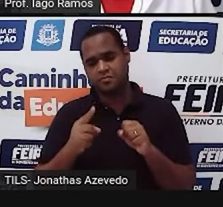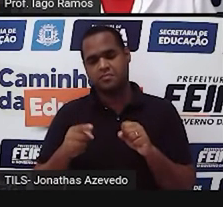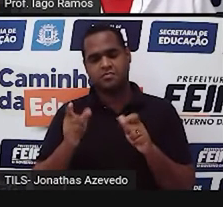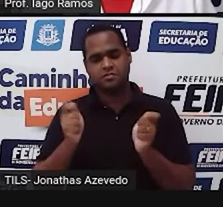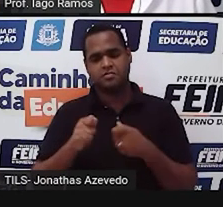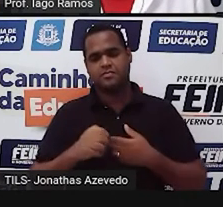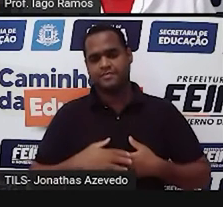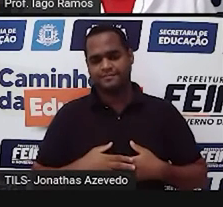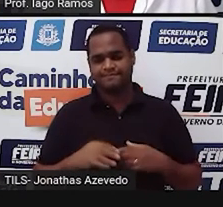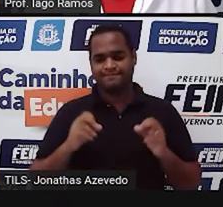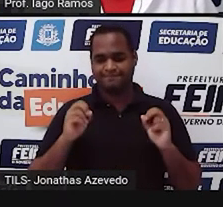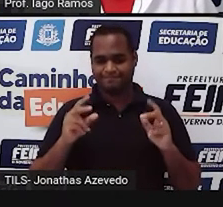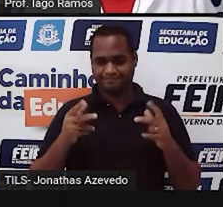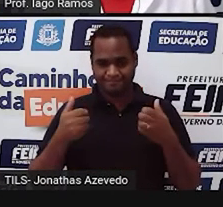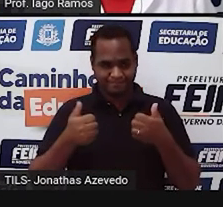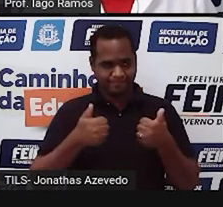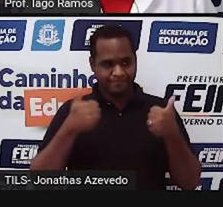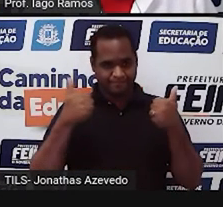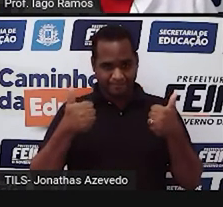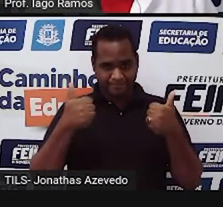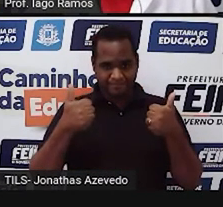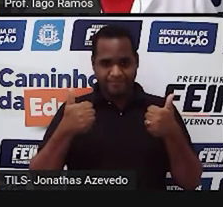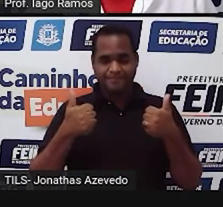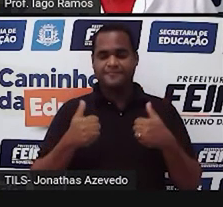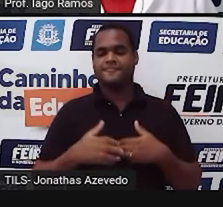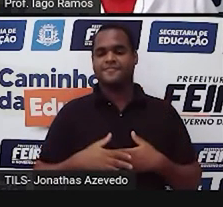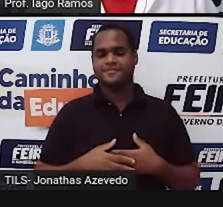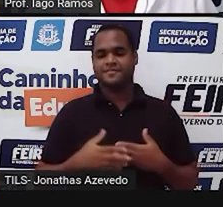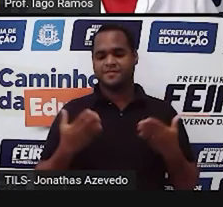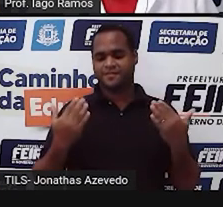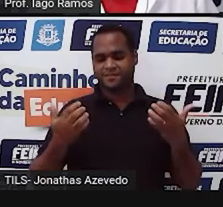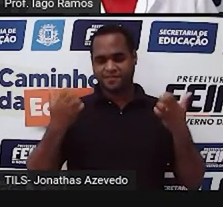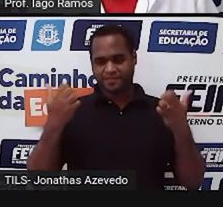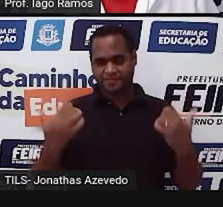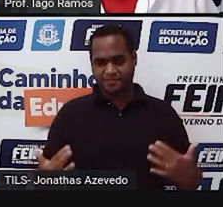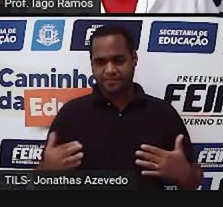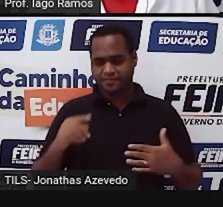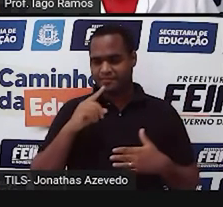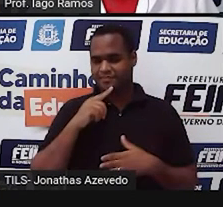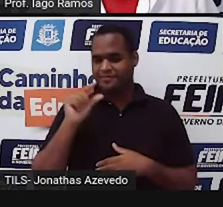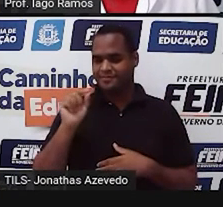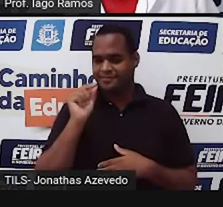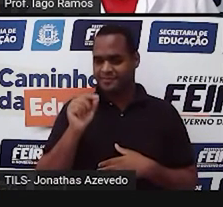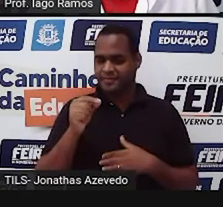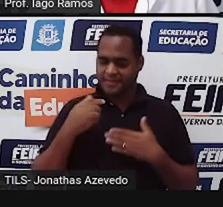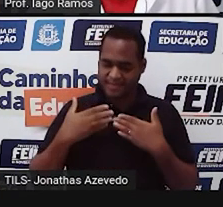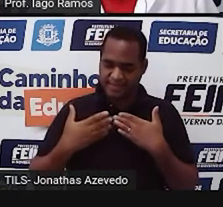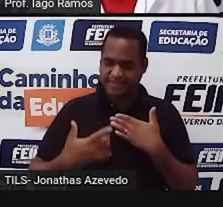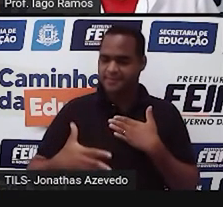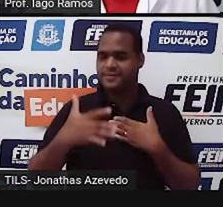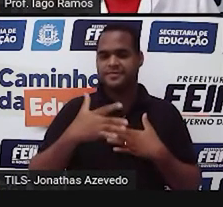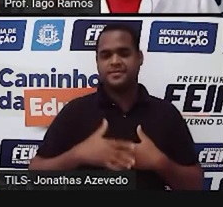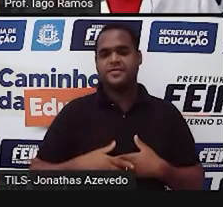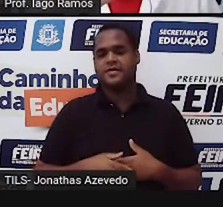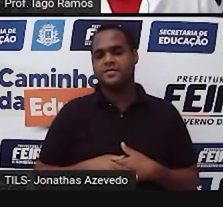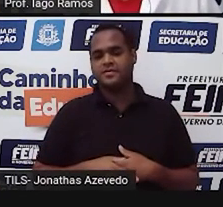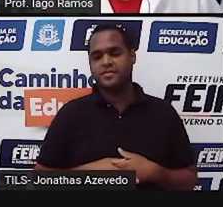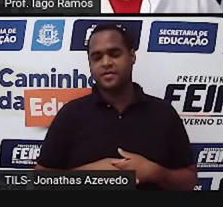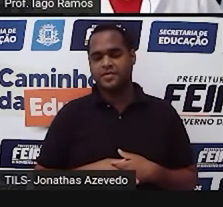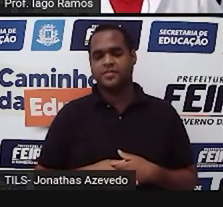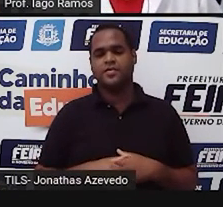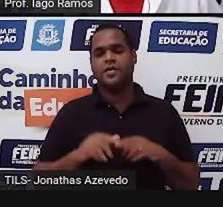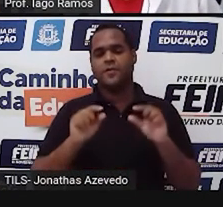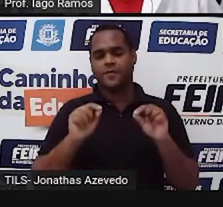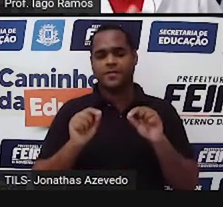beleza bacana e é isso aí vamos então né adiante tá bom